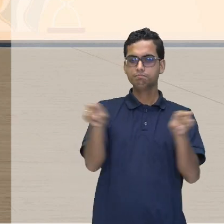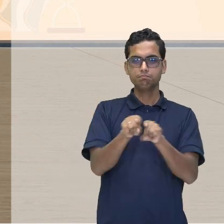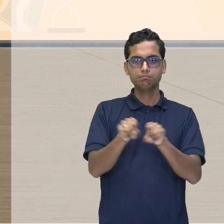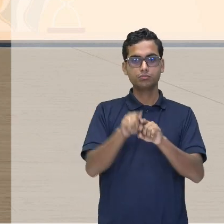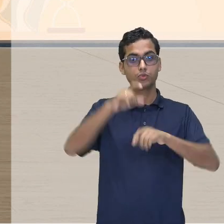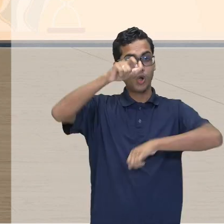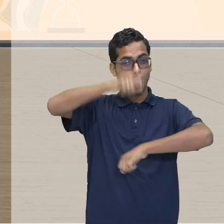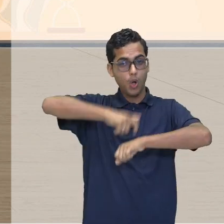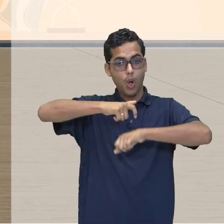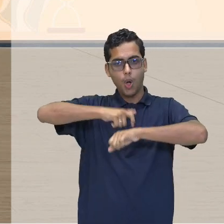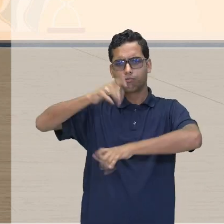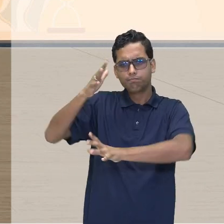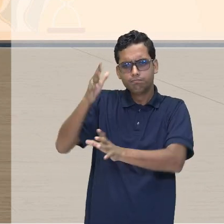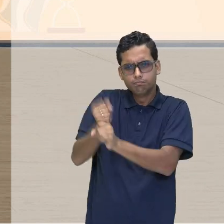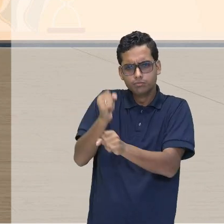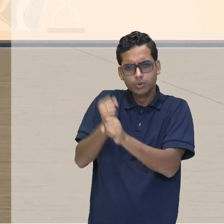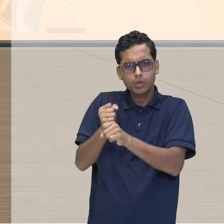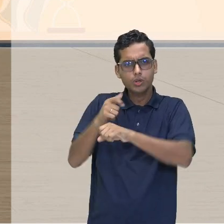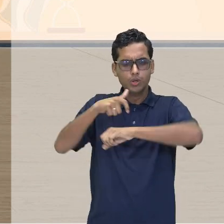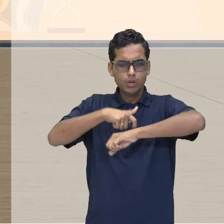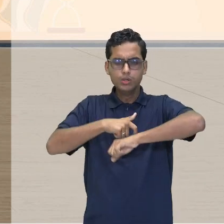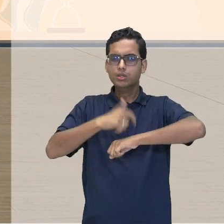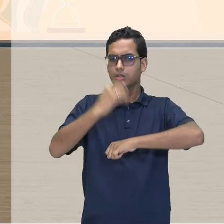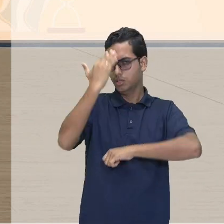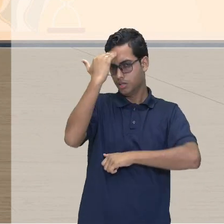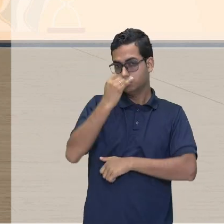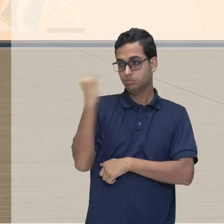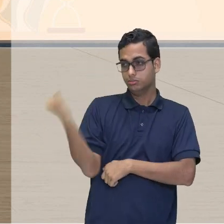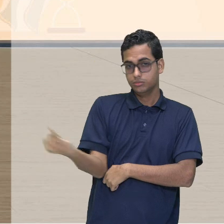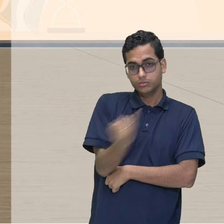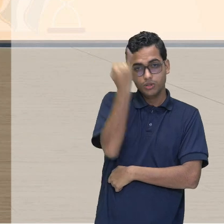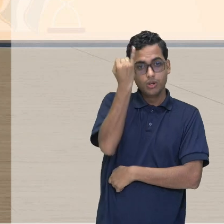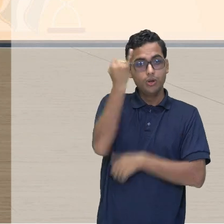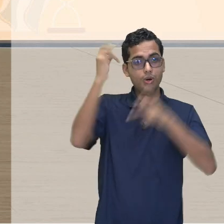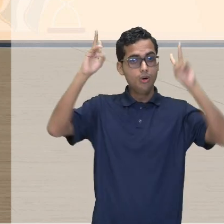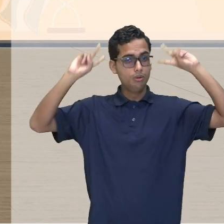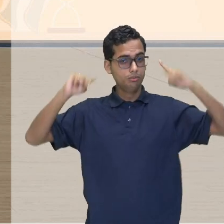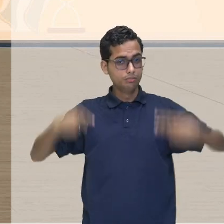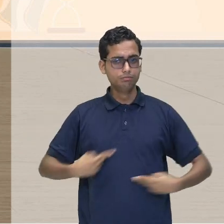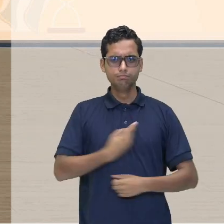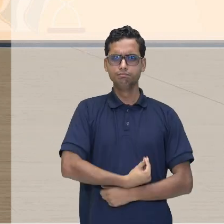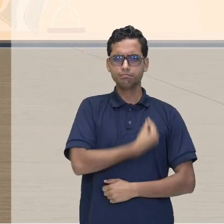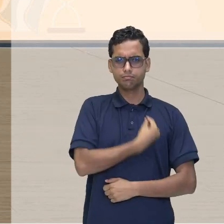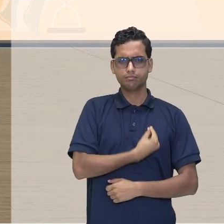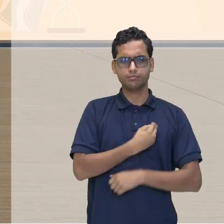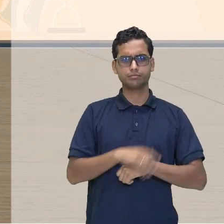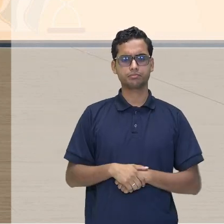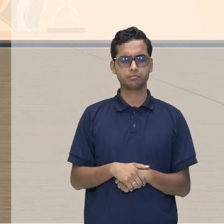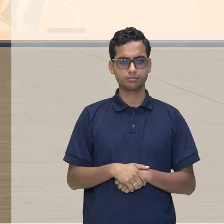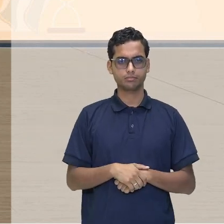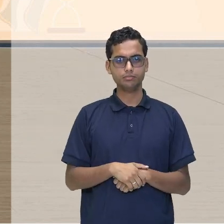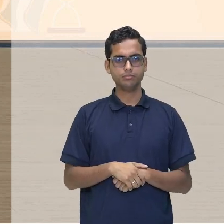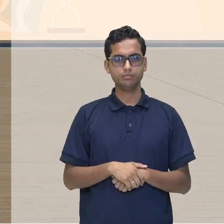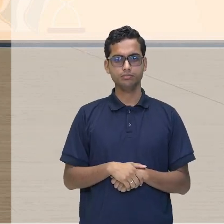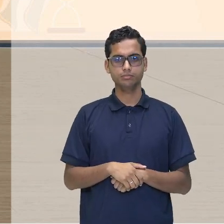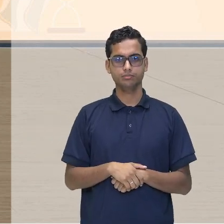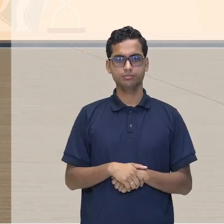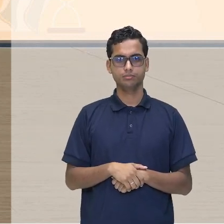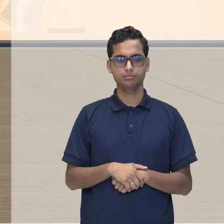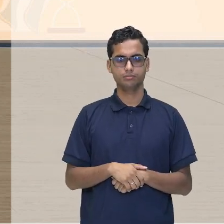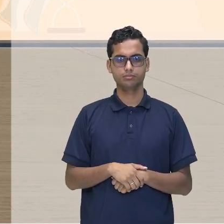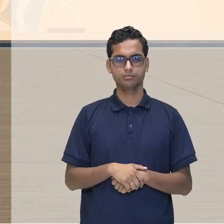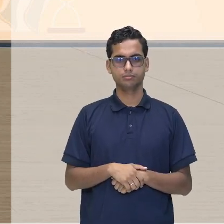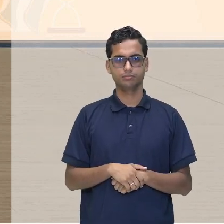muito importante na vida do homem. E quando eu falo de homem, estou falando no sentido de humanidade. A contagem